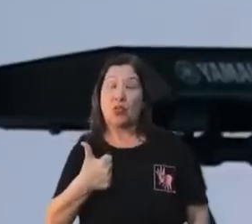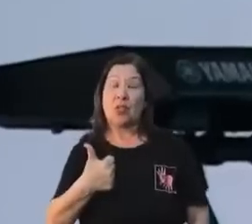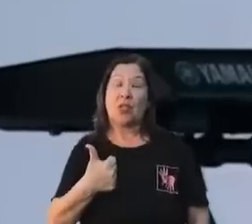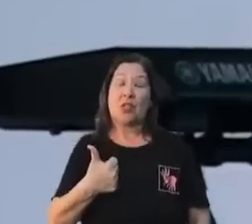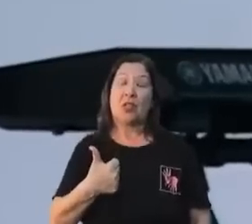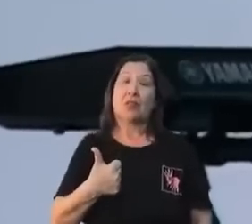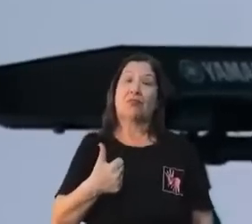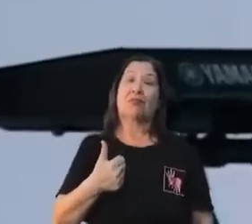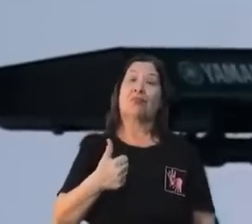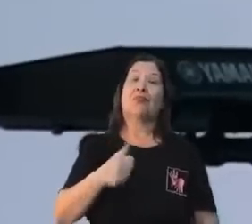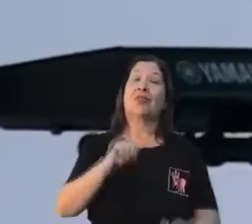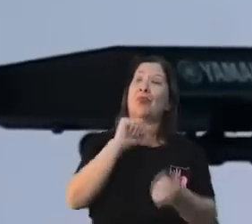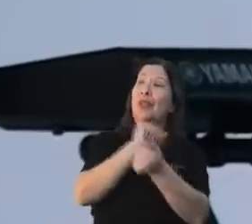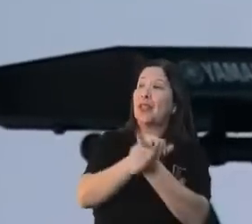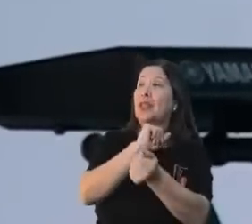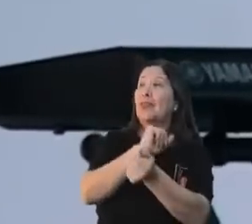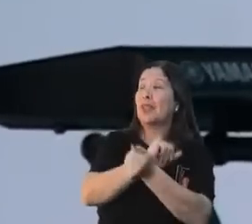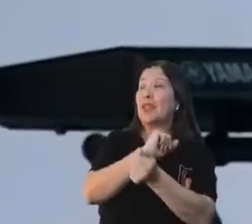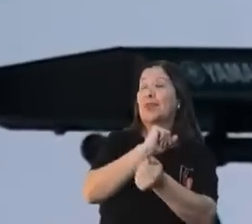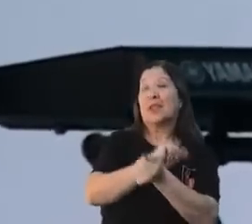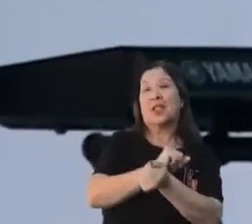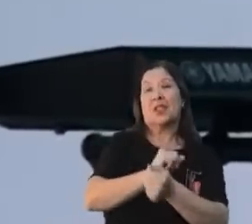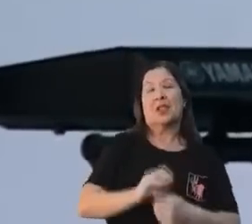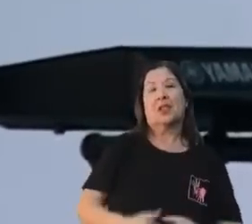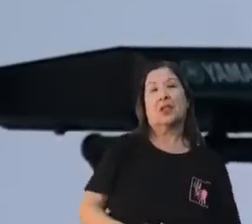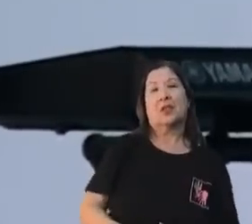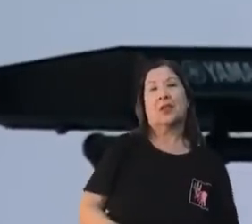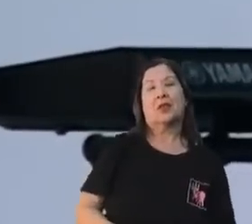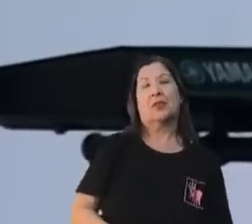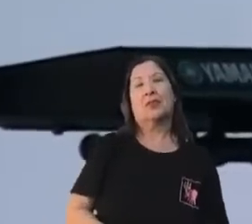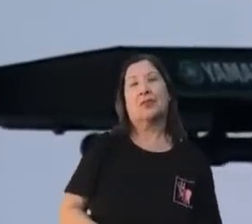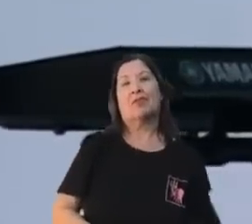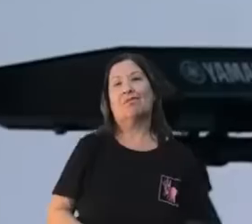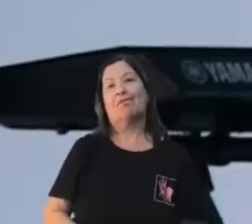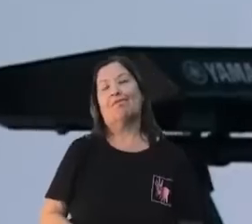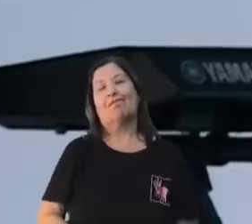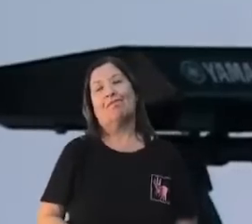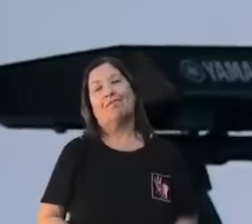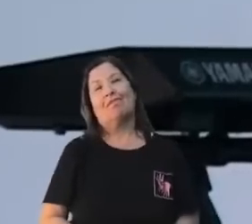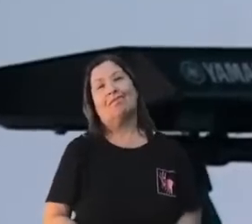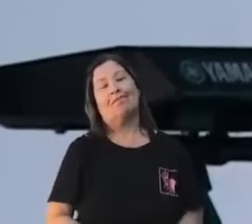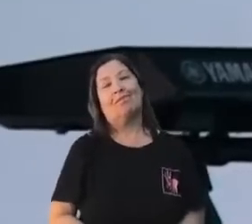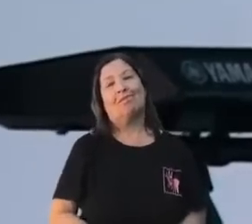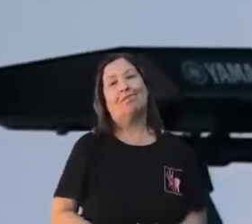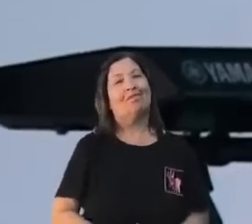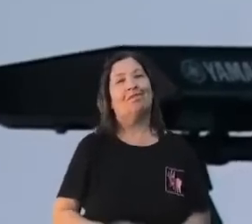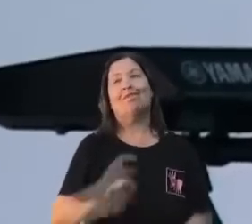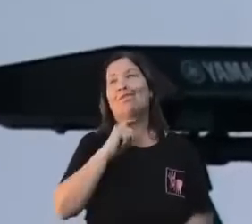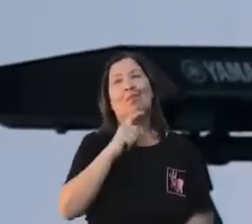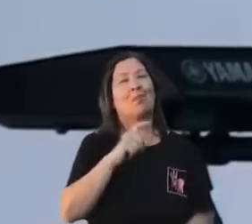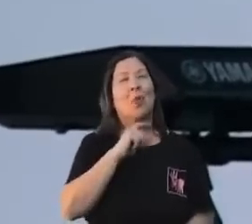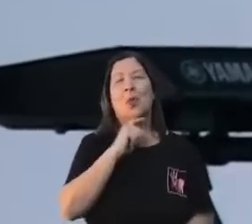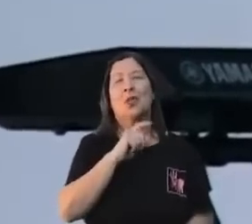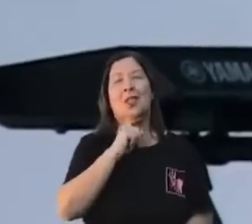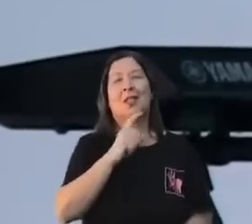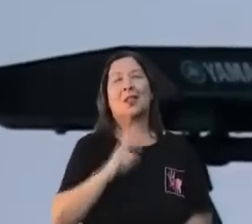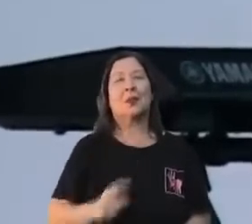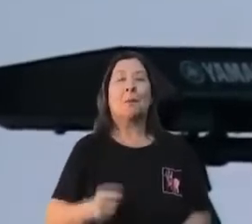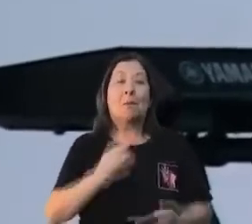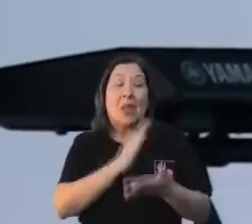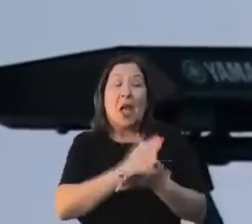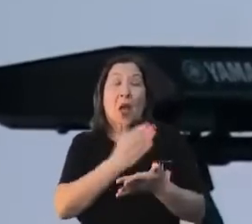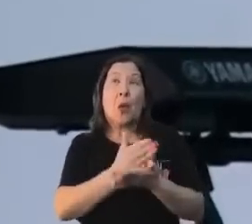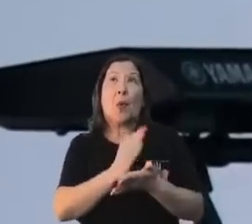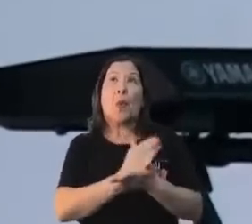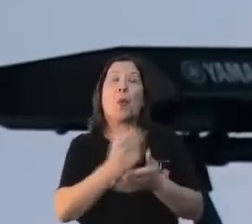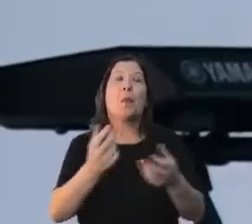ele? Vai falar no funeral? Agora não resolve mais. Tem coisa na vida que ou você faz hoje,